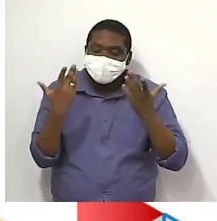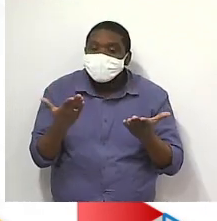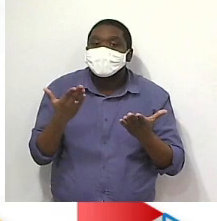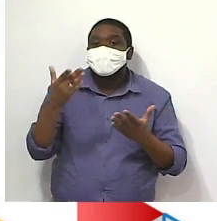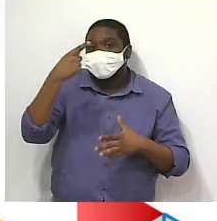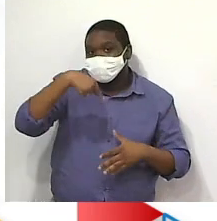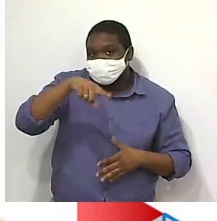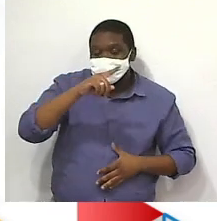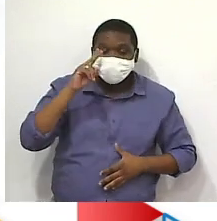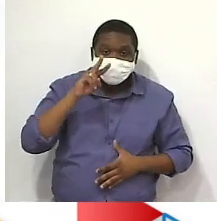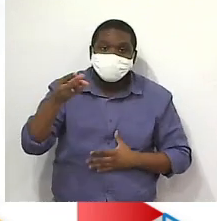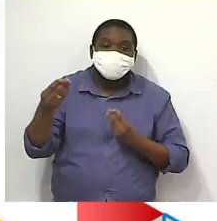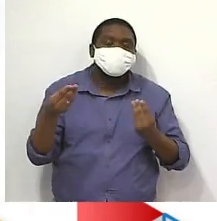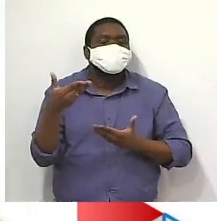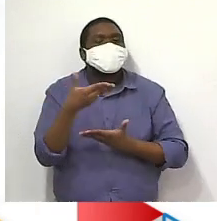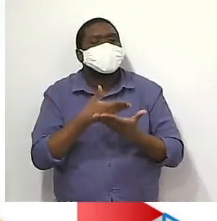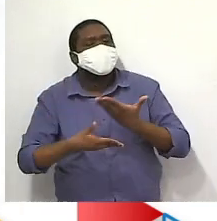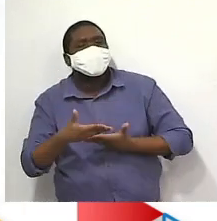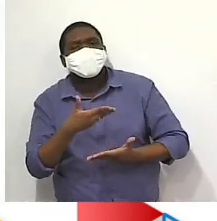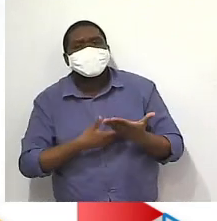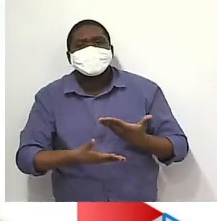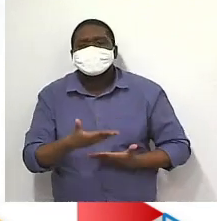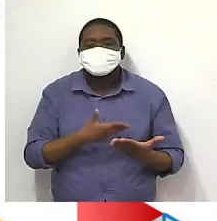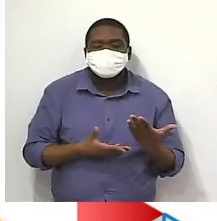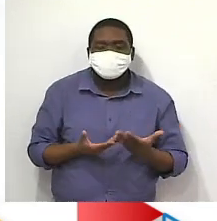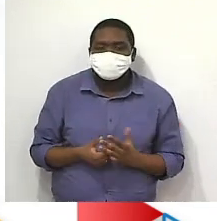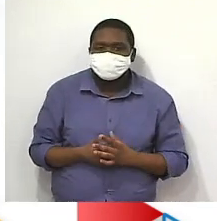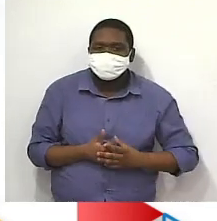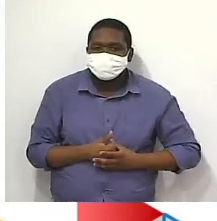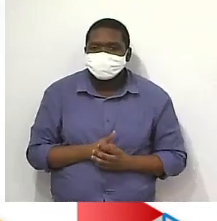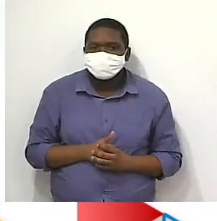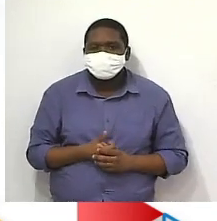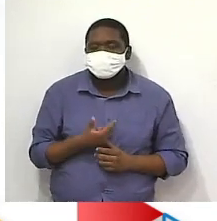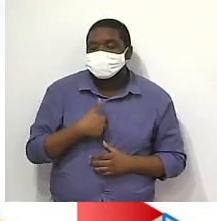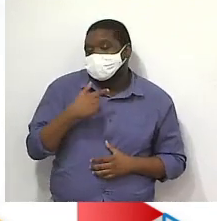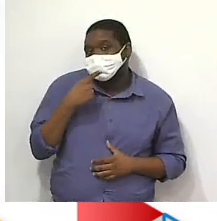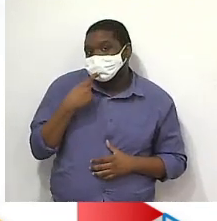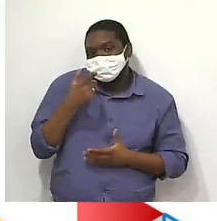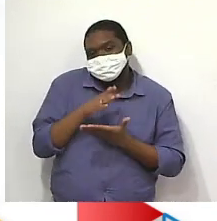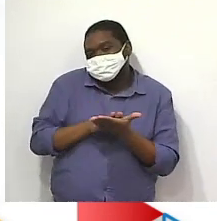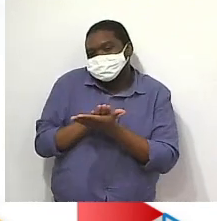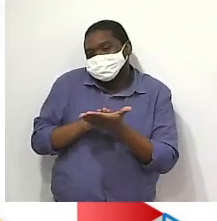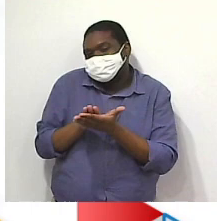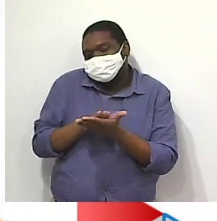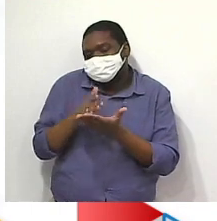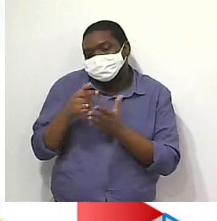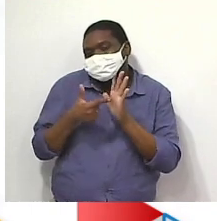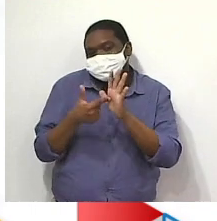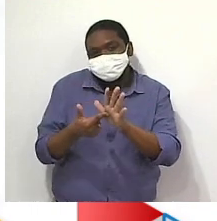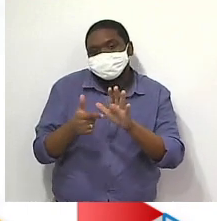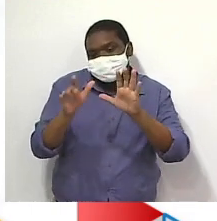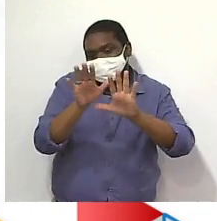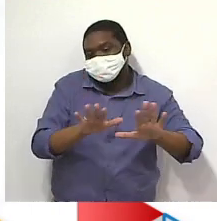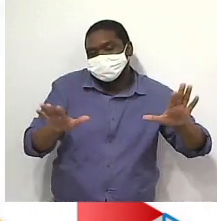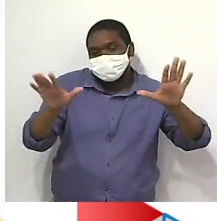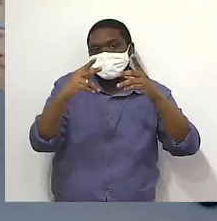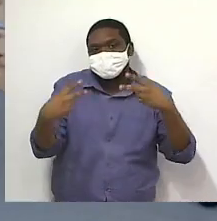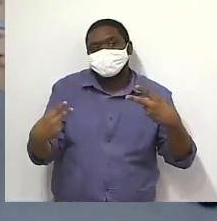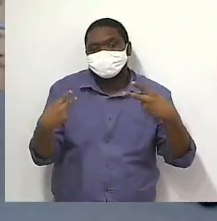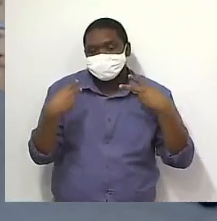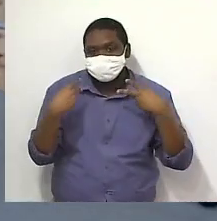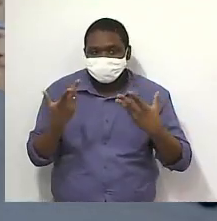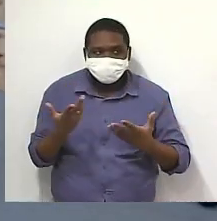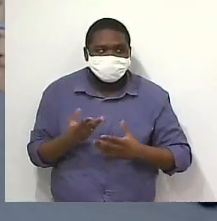vamos ver aí a relação, tá? Não dá, não vou nem mostrar mais no nosso quadro. Traz para mim, Manoel,